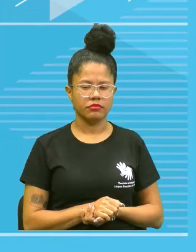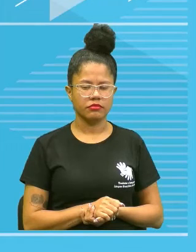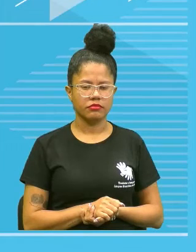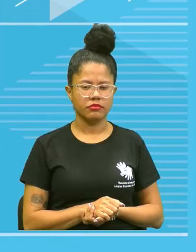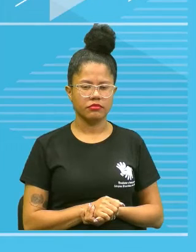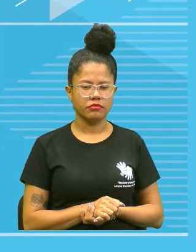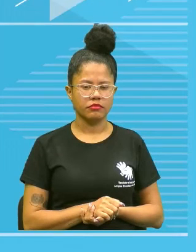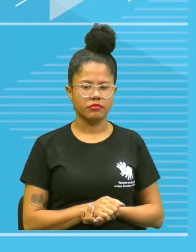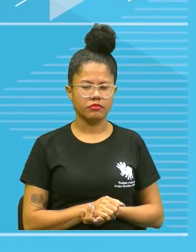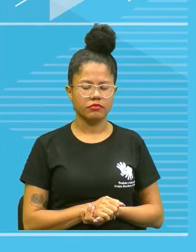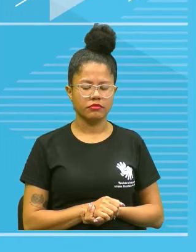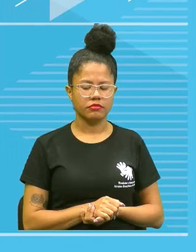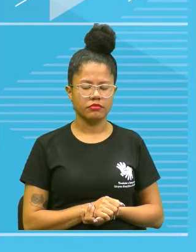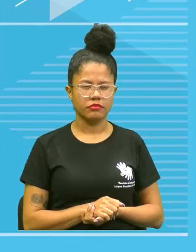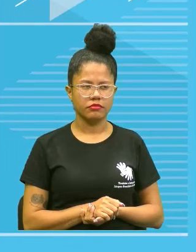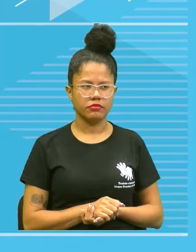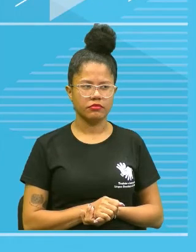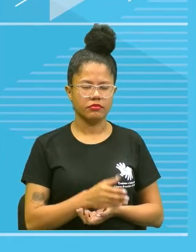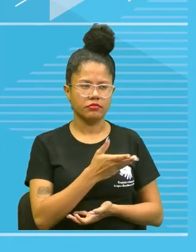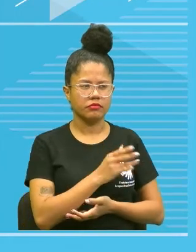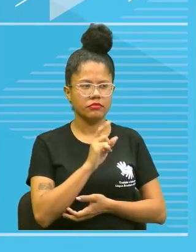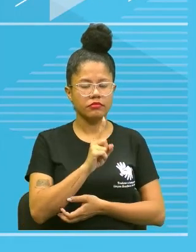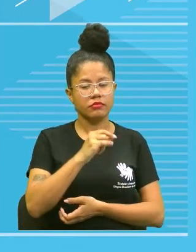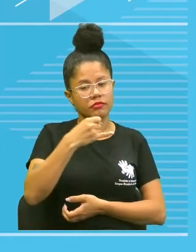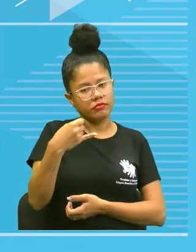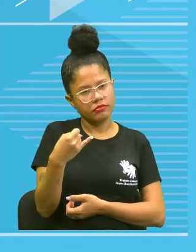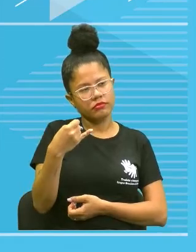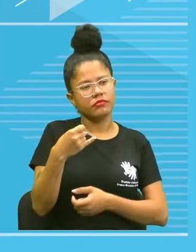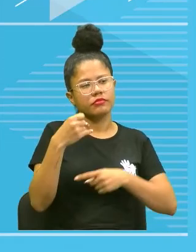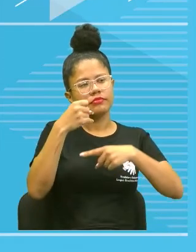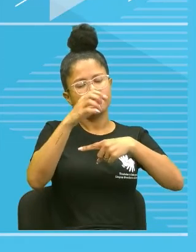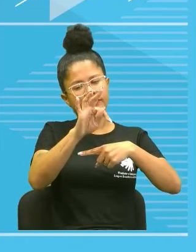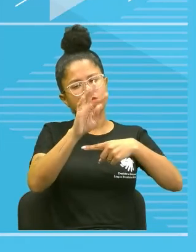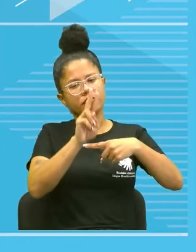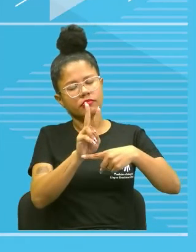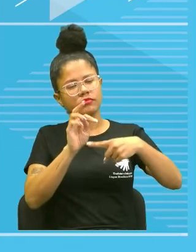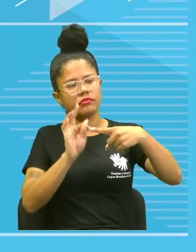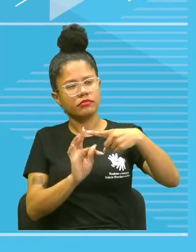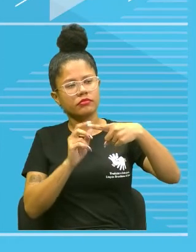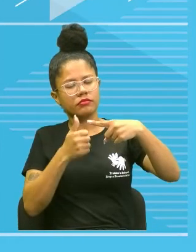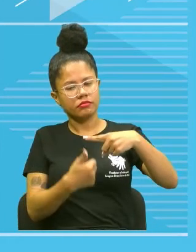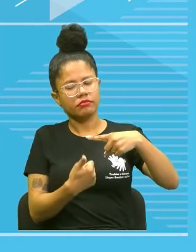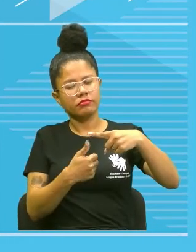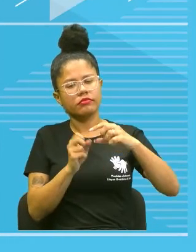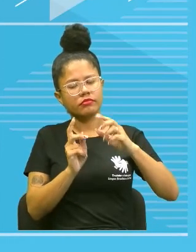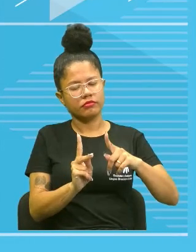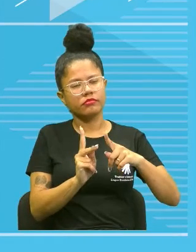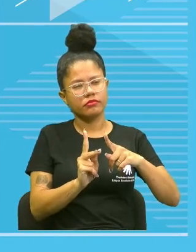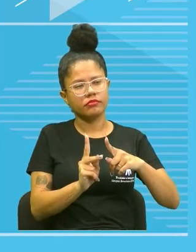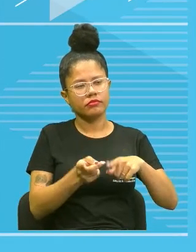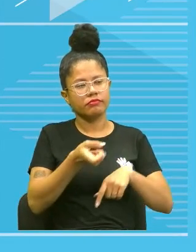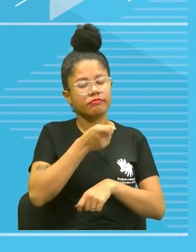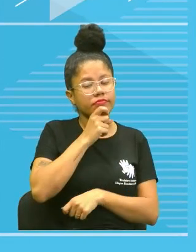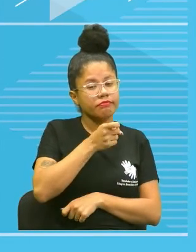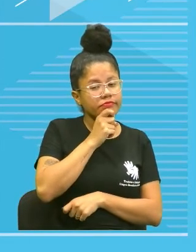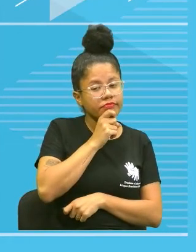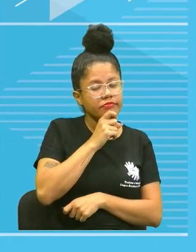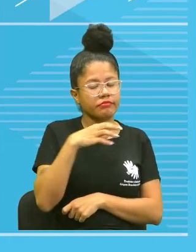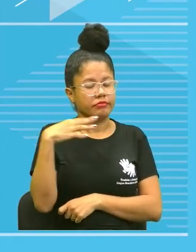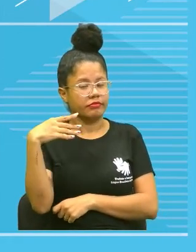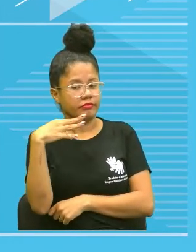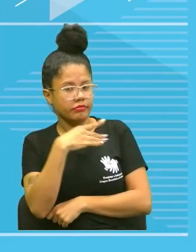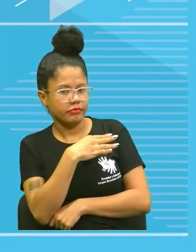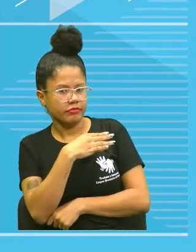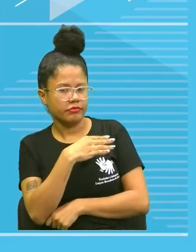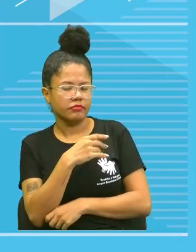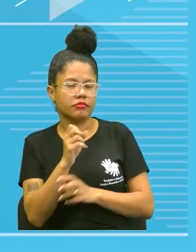Ok? É 1 menos a razão entre as duas temperaturas, temperatura fria e temperatura quente. Por quê?